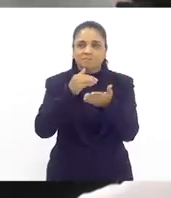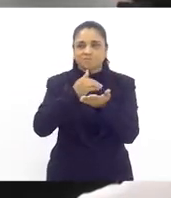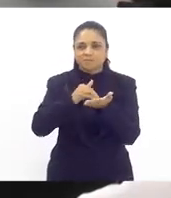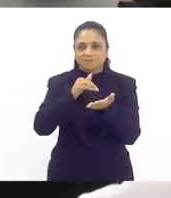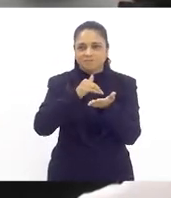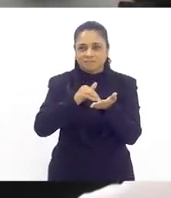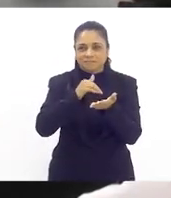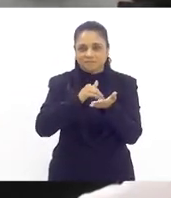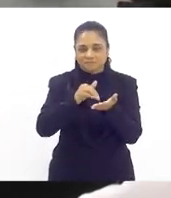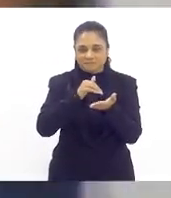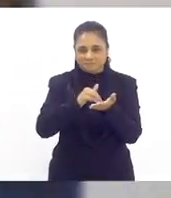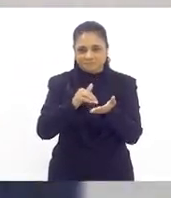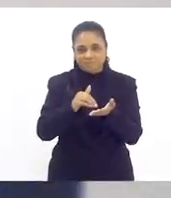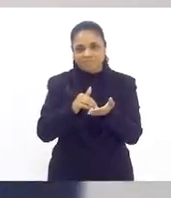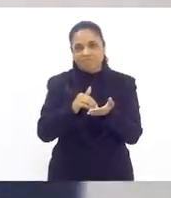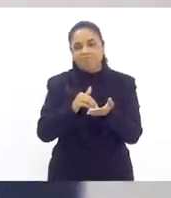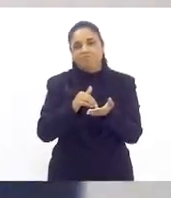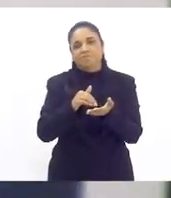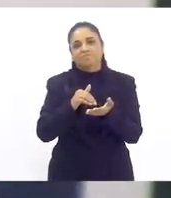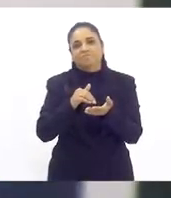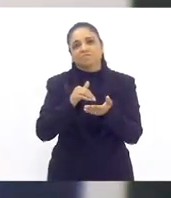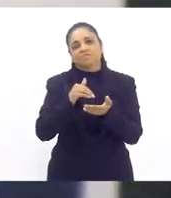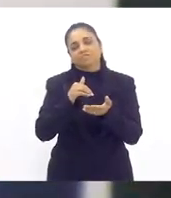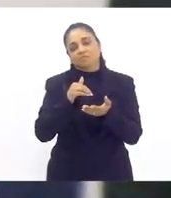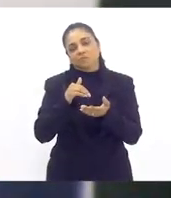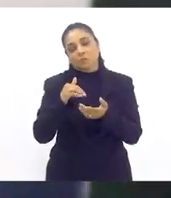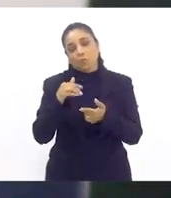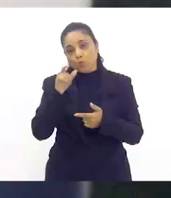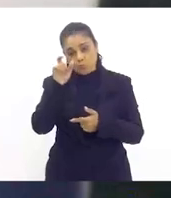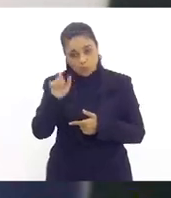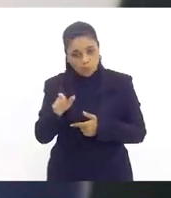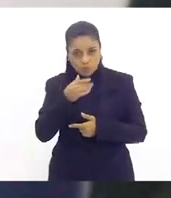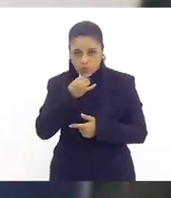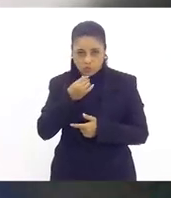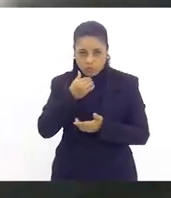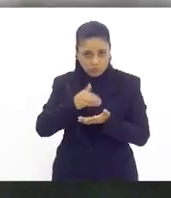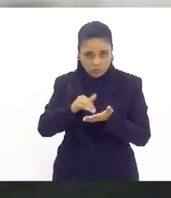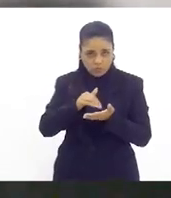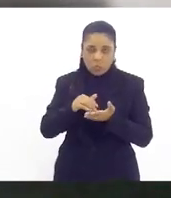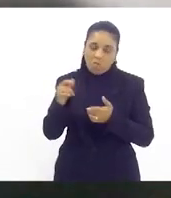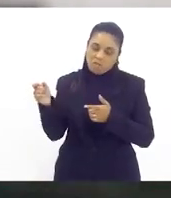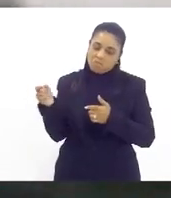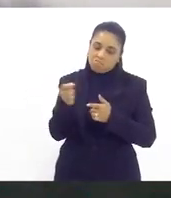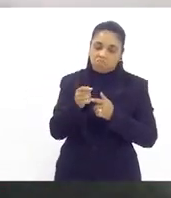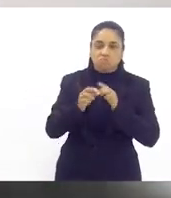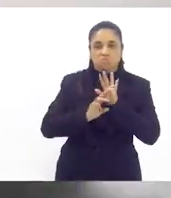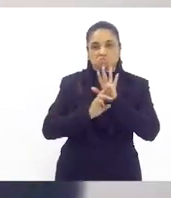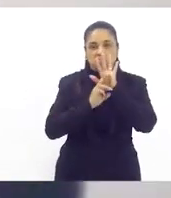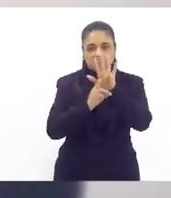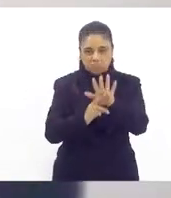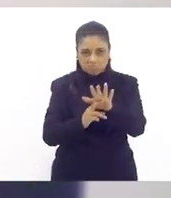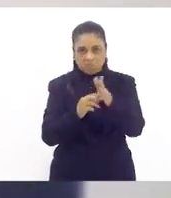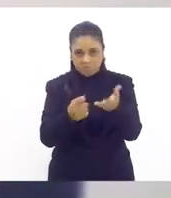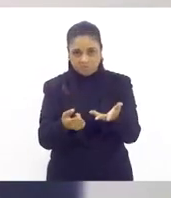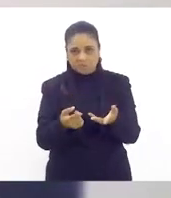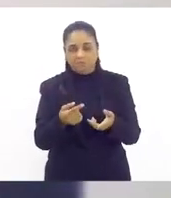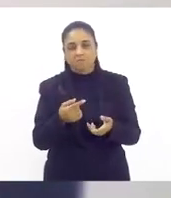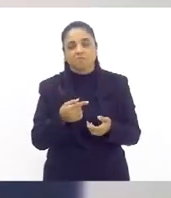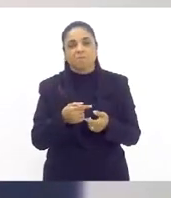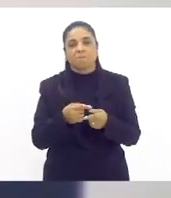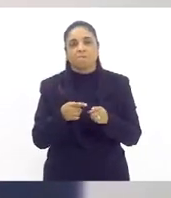não podemos contar com a presença do secretário enviou uma representante aqui a